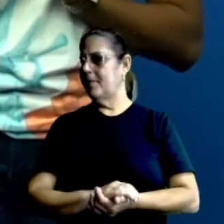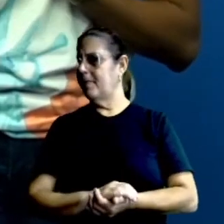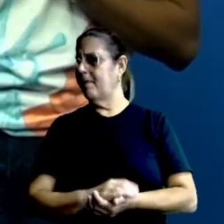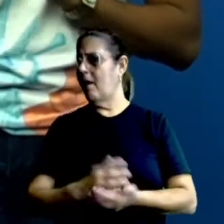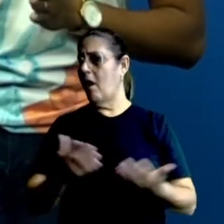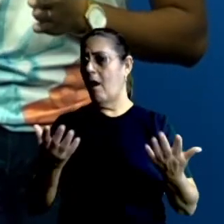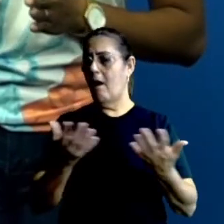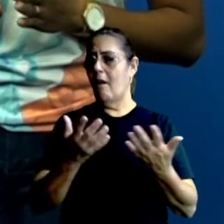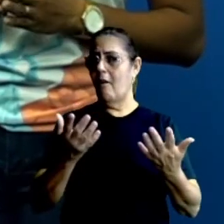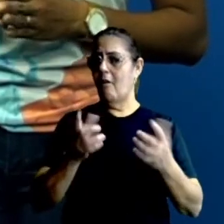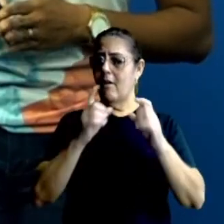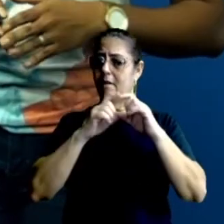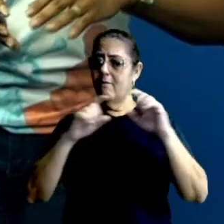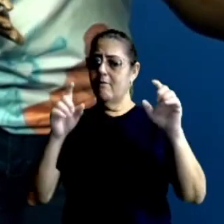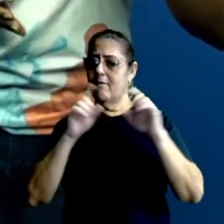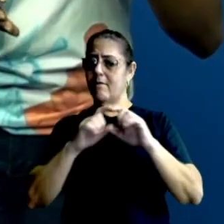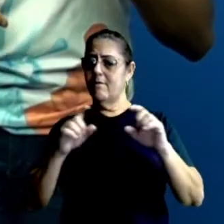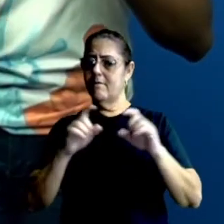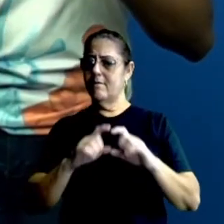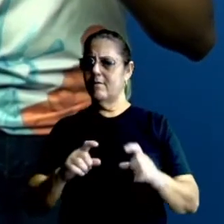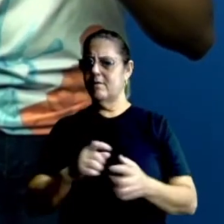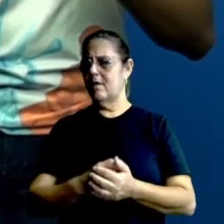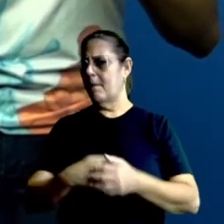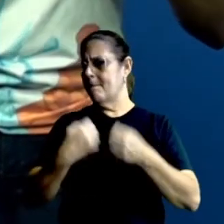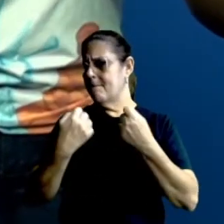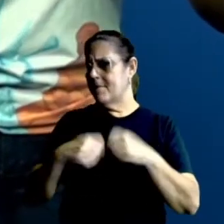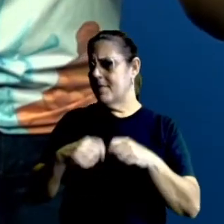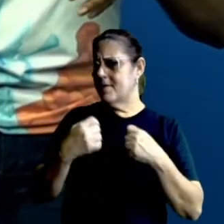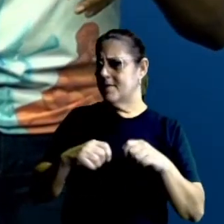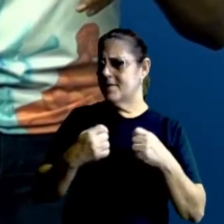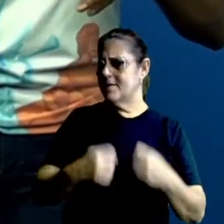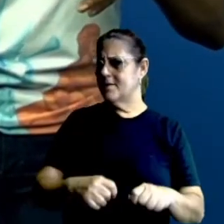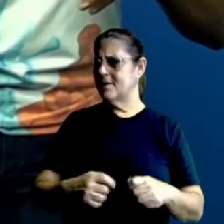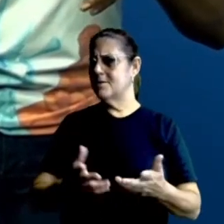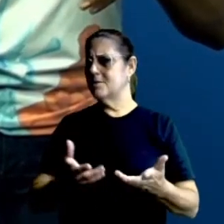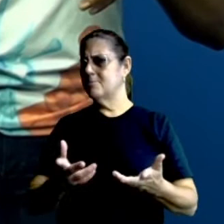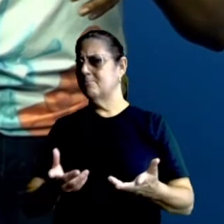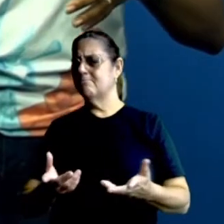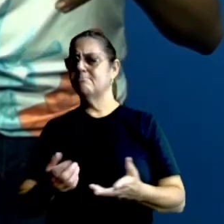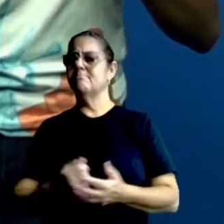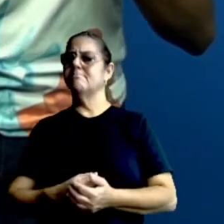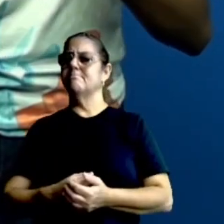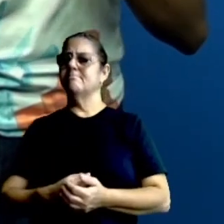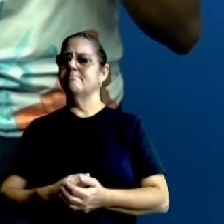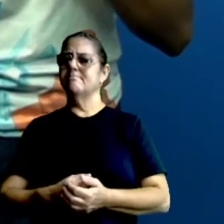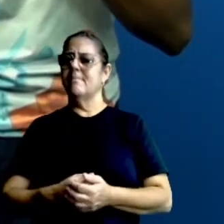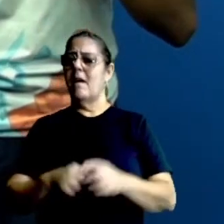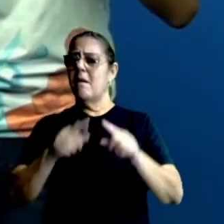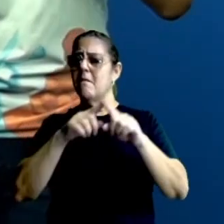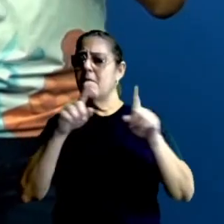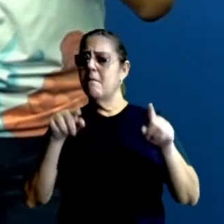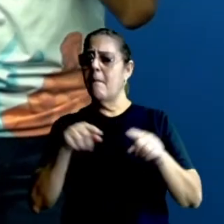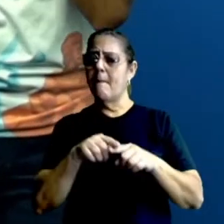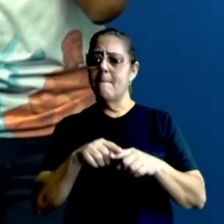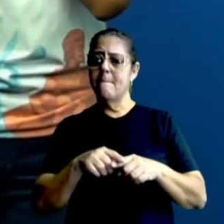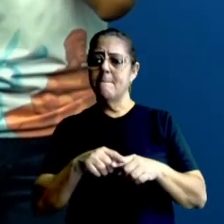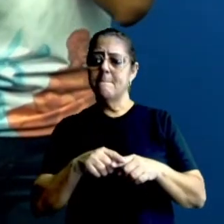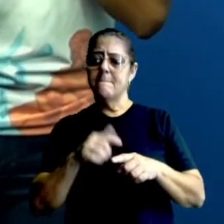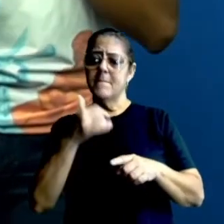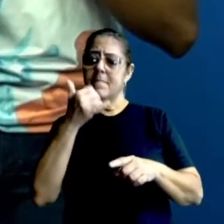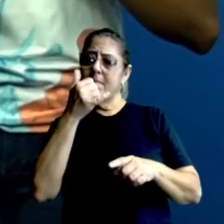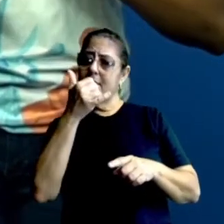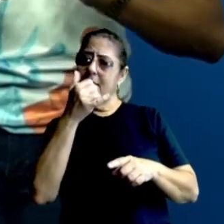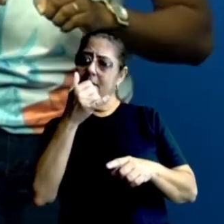olha essas outras eu preciso agora jogar dentro da sala de aula mesmo posso pegar sua